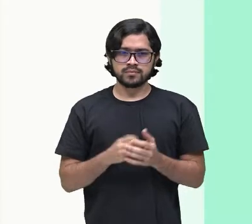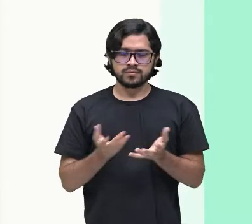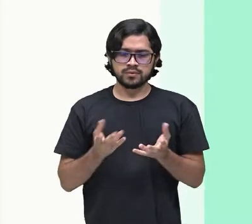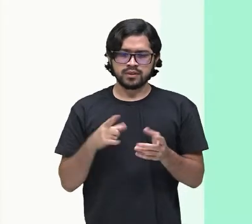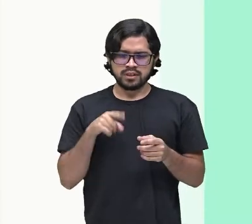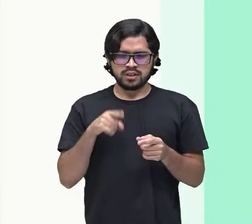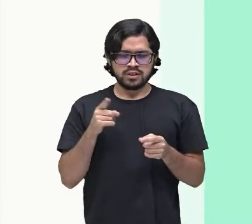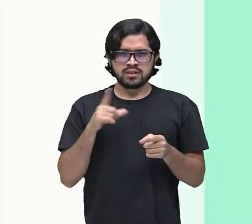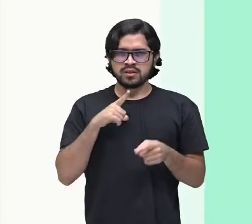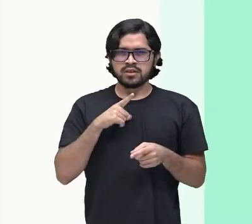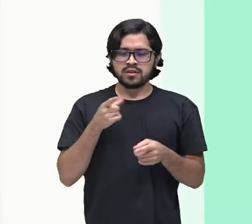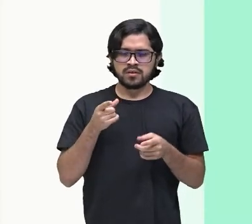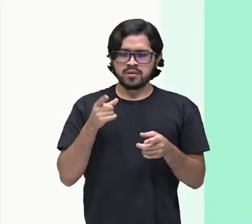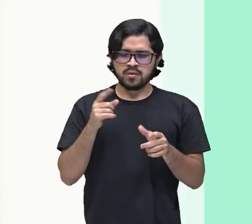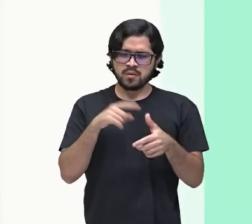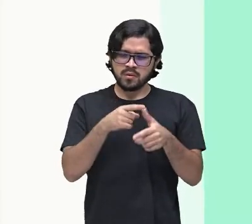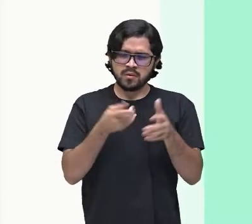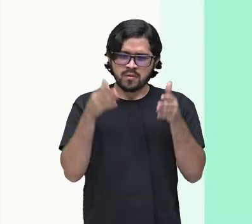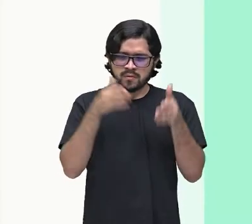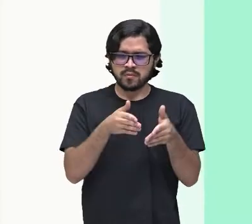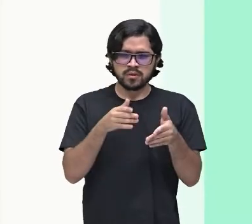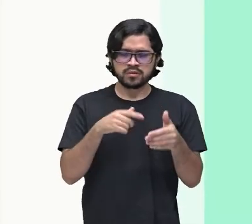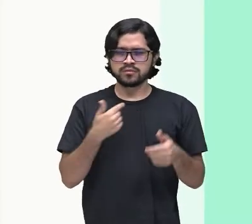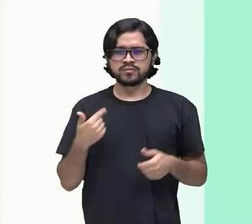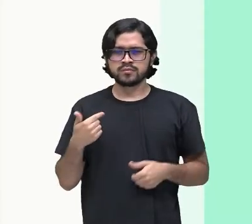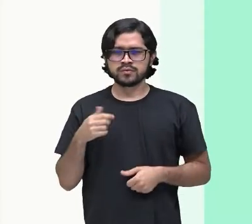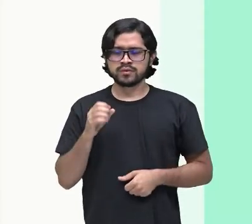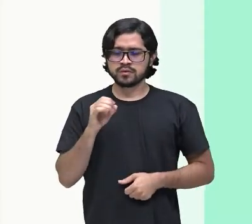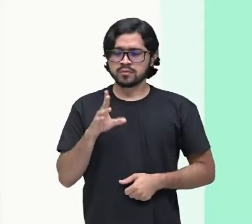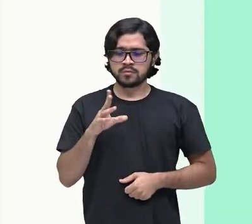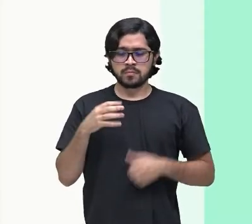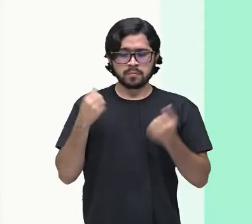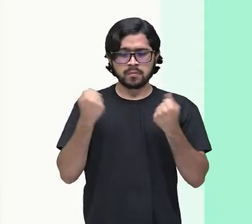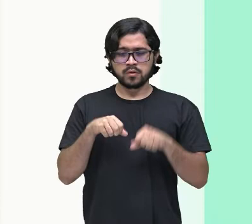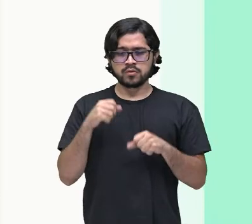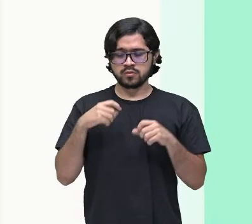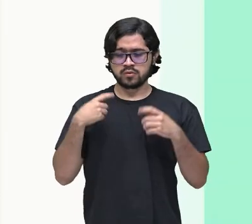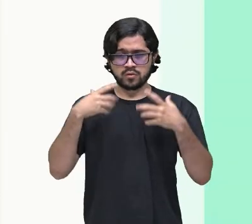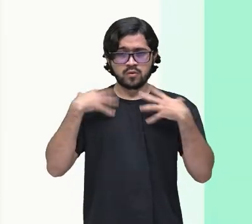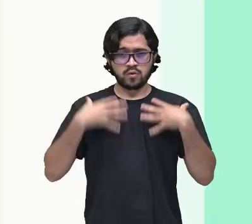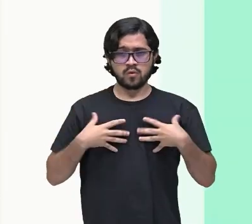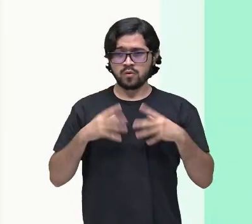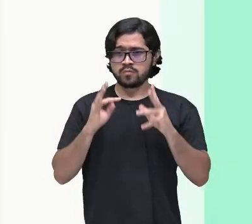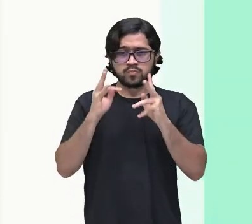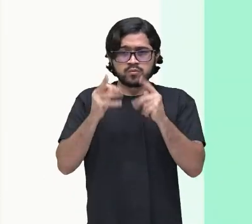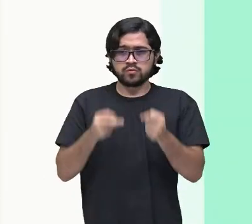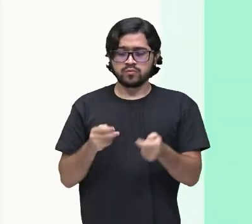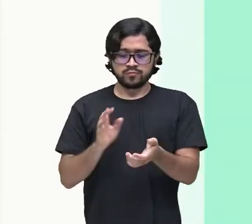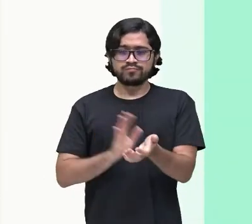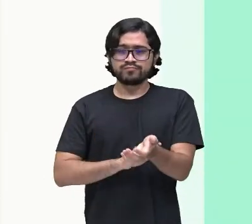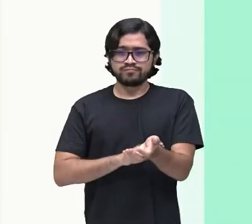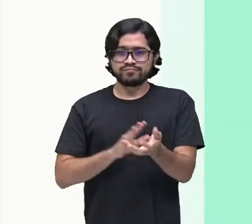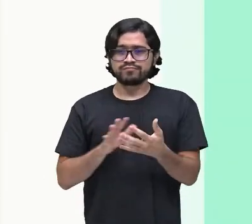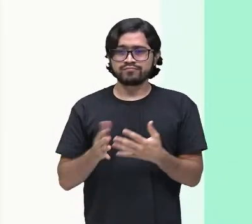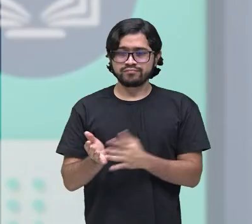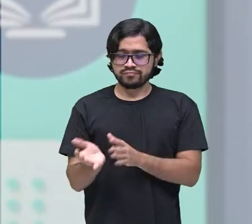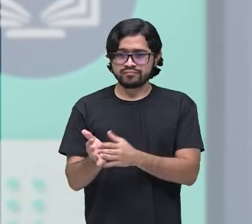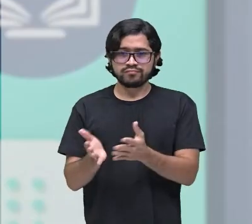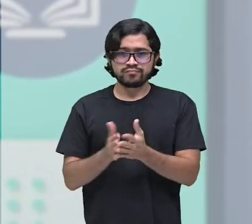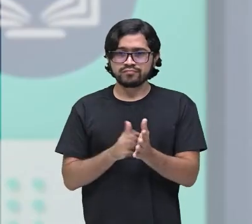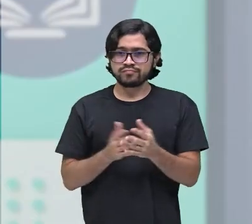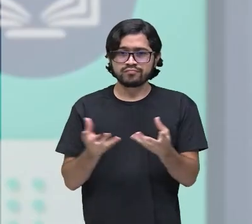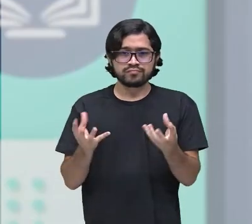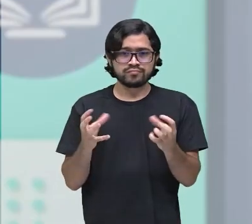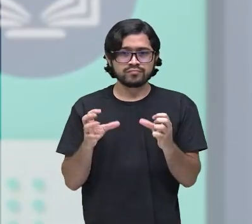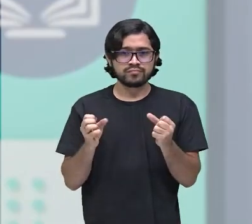região específica, sendo possível a percepção tátil por todo o nosso corpo. Certo?